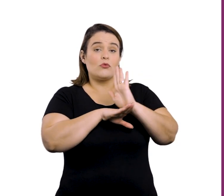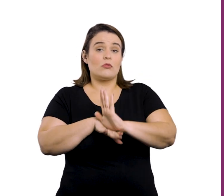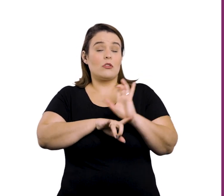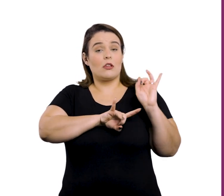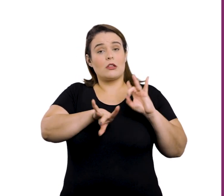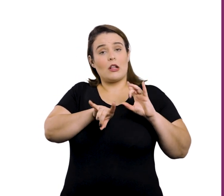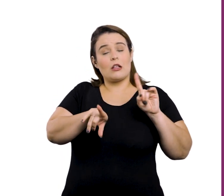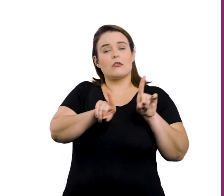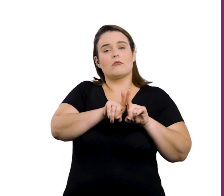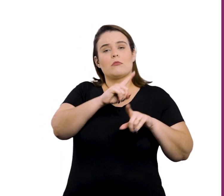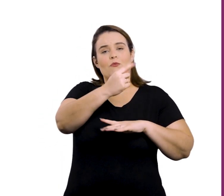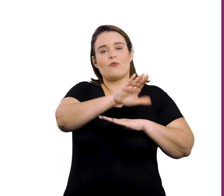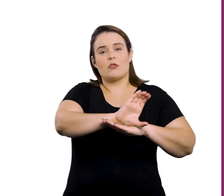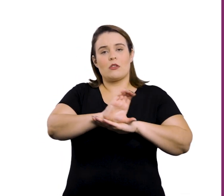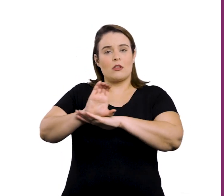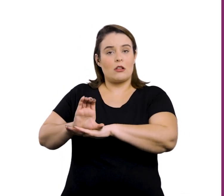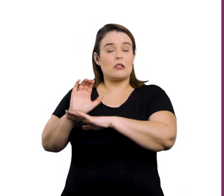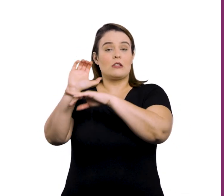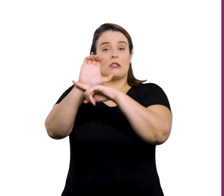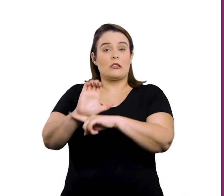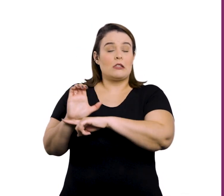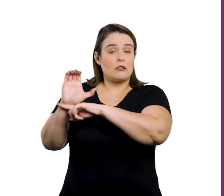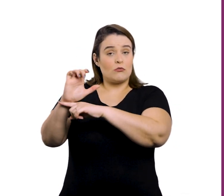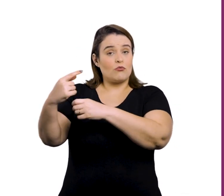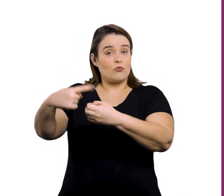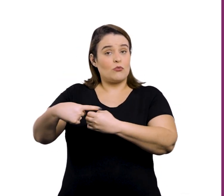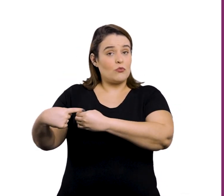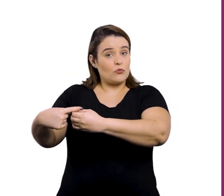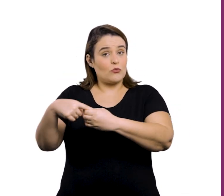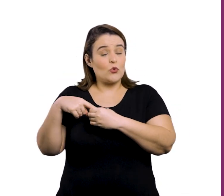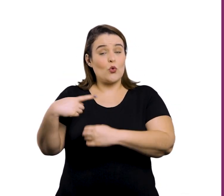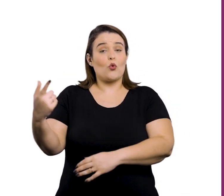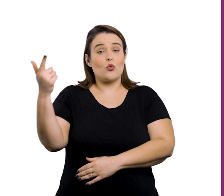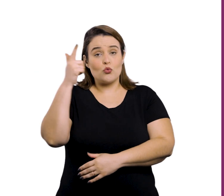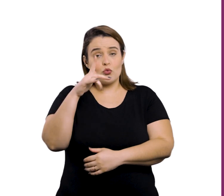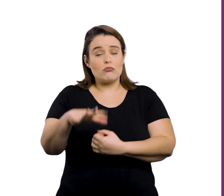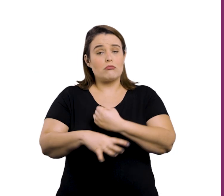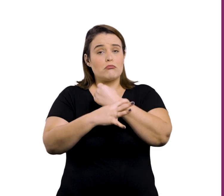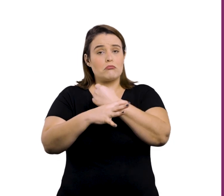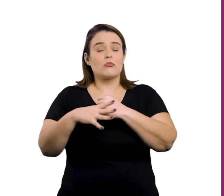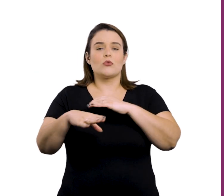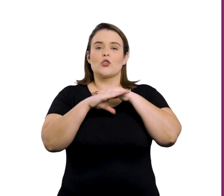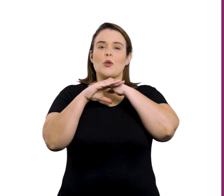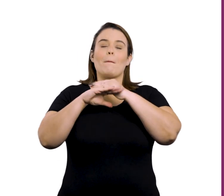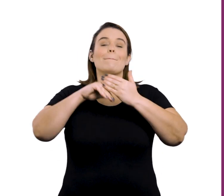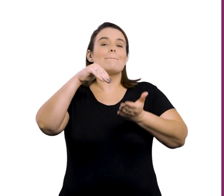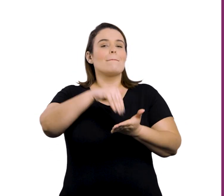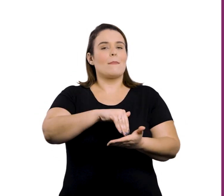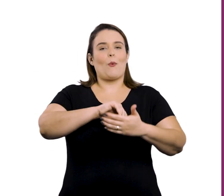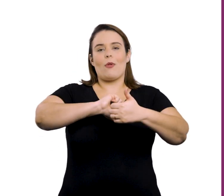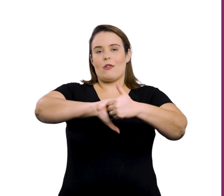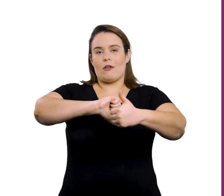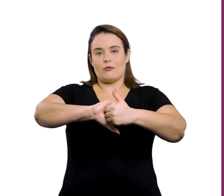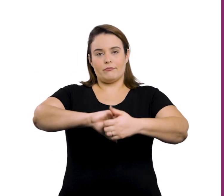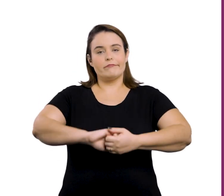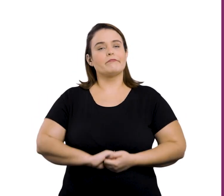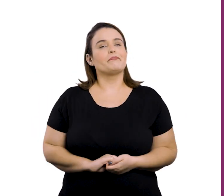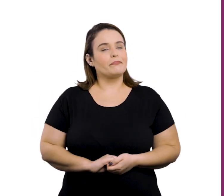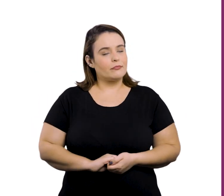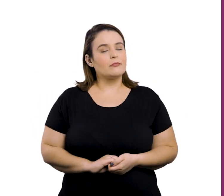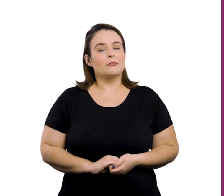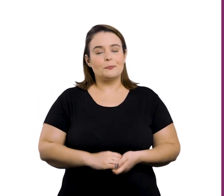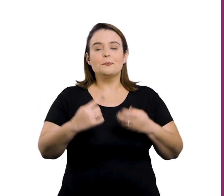deve colaborar técnica e financeiramente com estados e municípios para a garantia de um padrão mínimo de